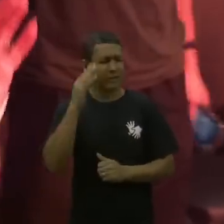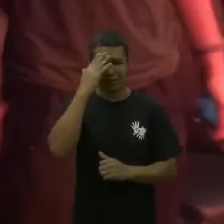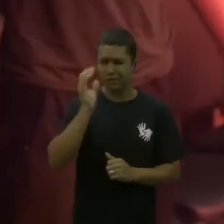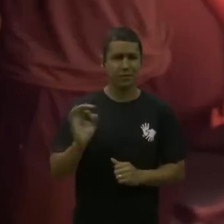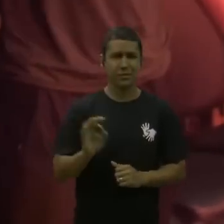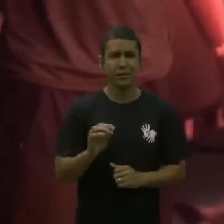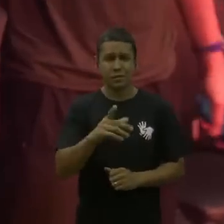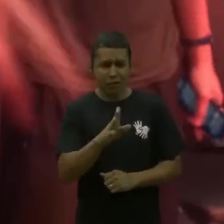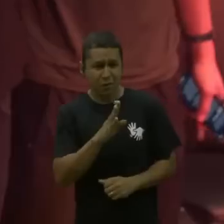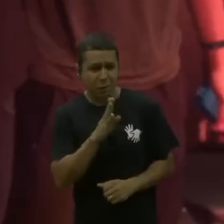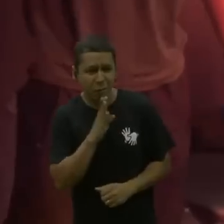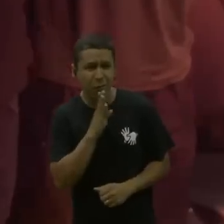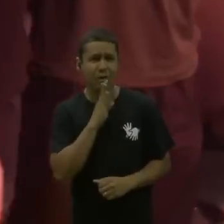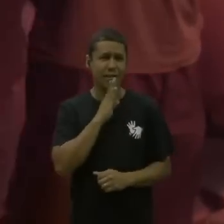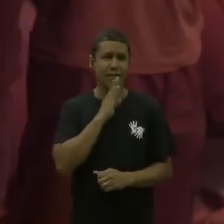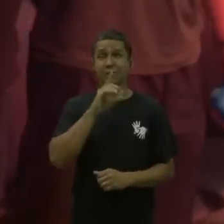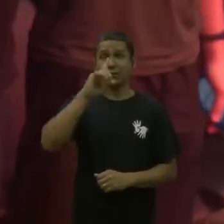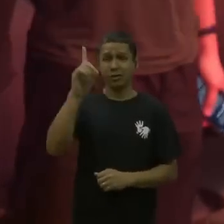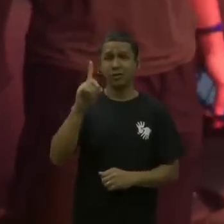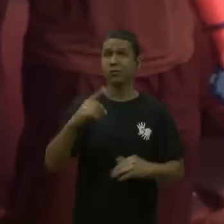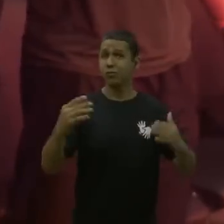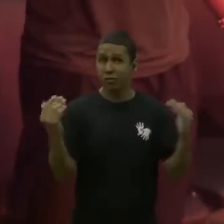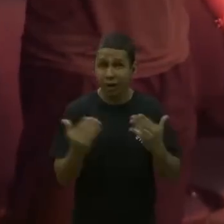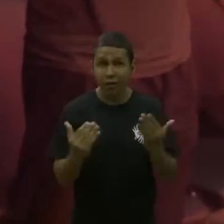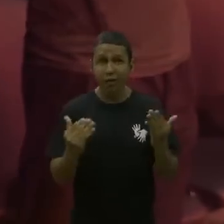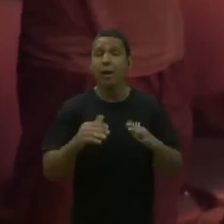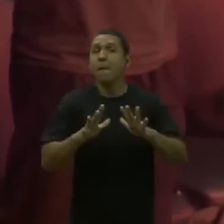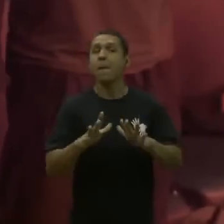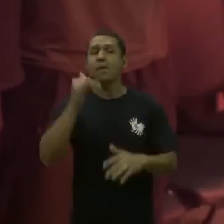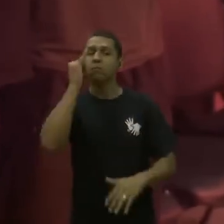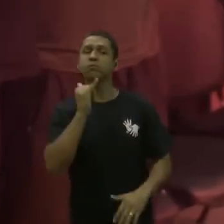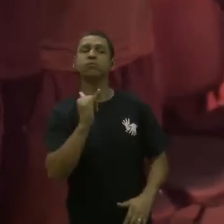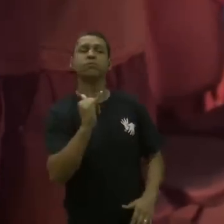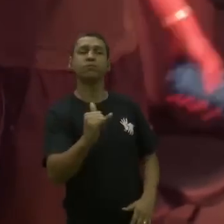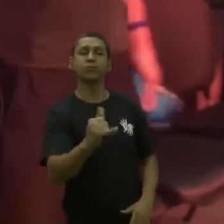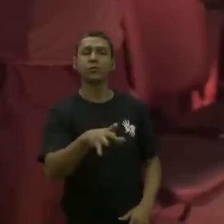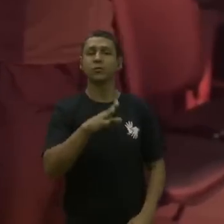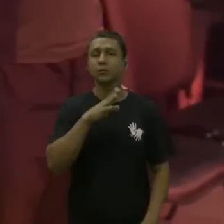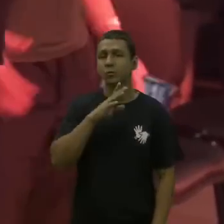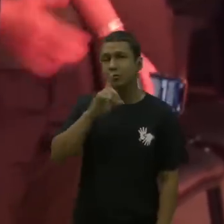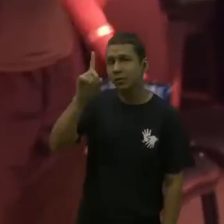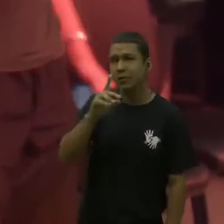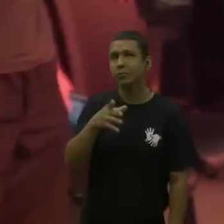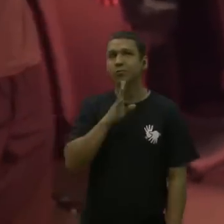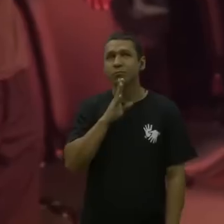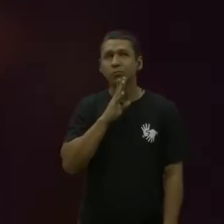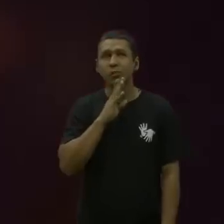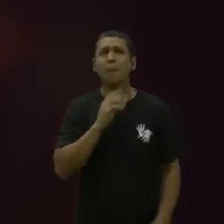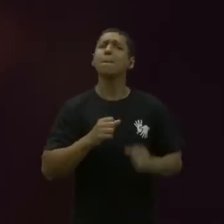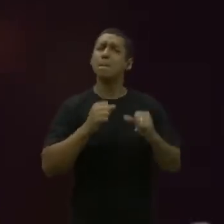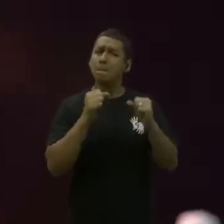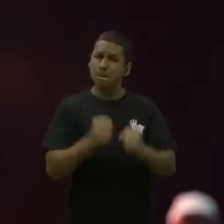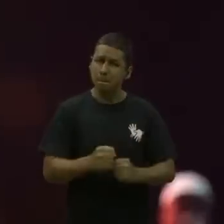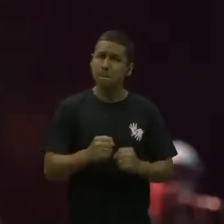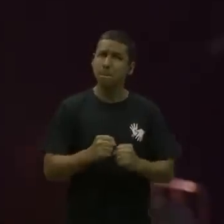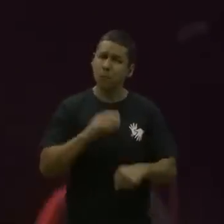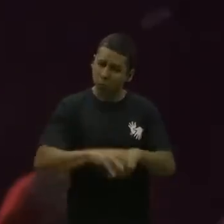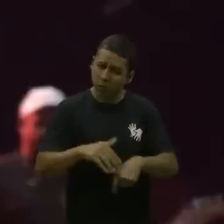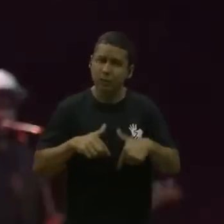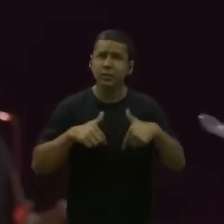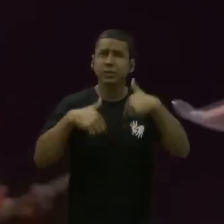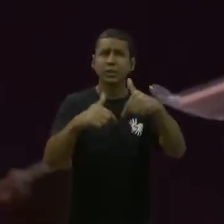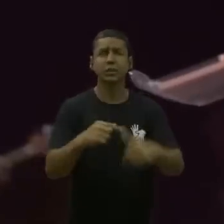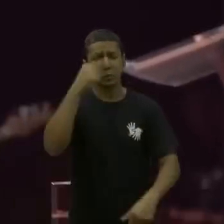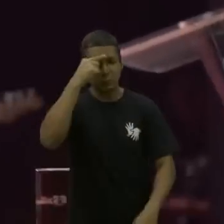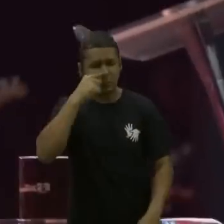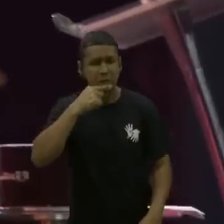já conhece o Deus de já, mas eu vim dizer que o Deus que eu conheço, Ele pode agir em uma semana, Ele pode agir em um mês,